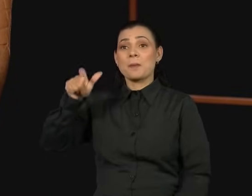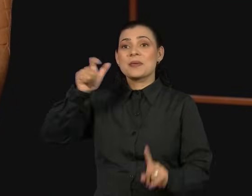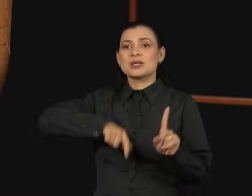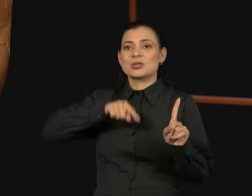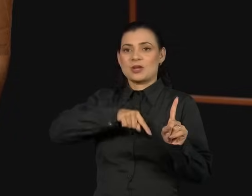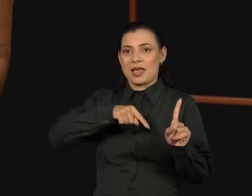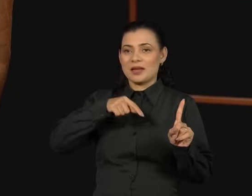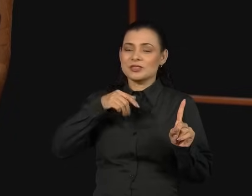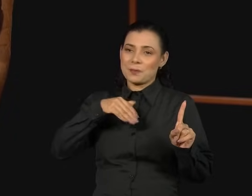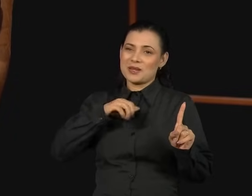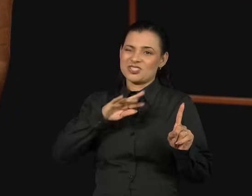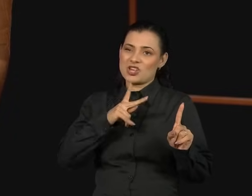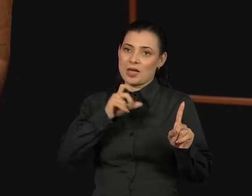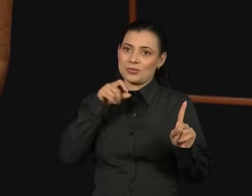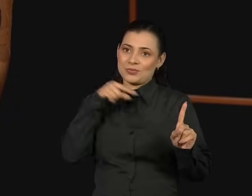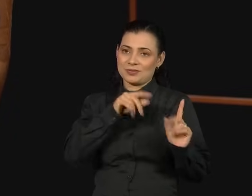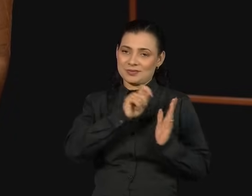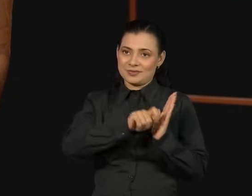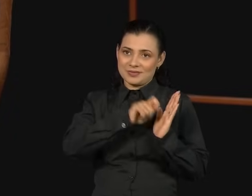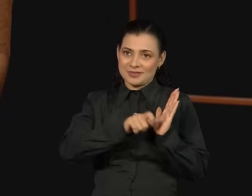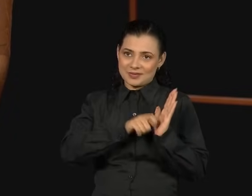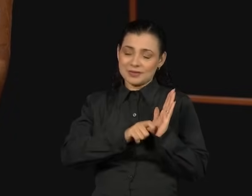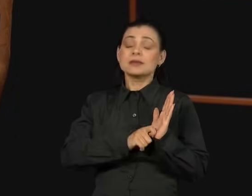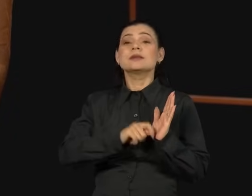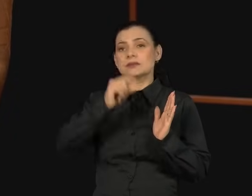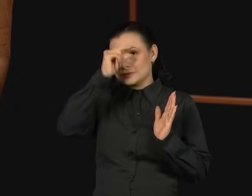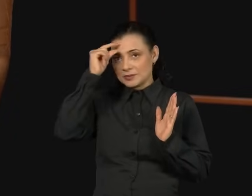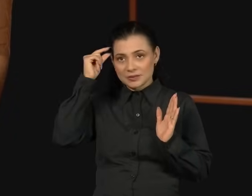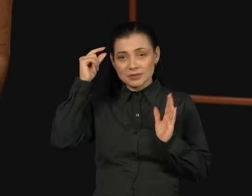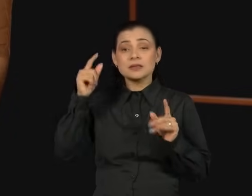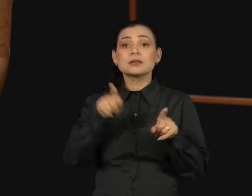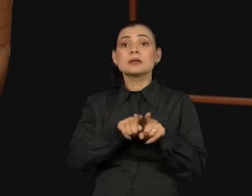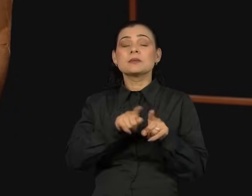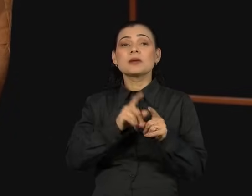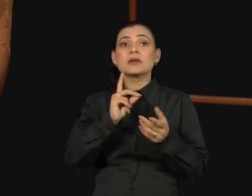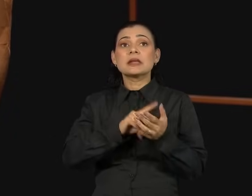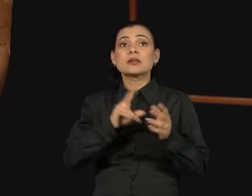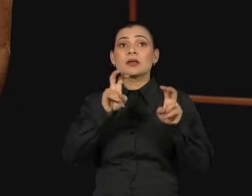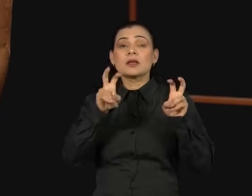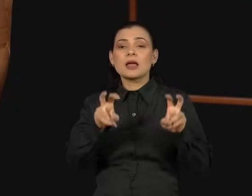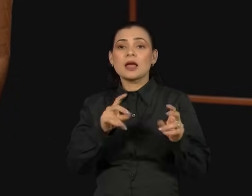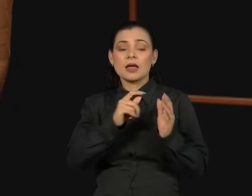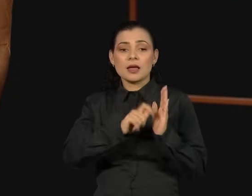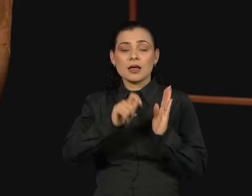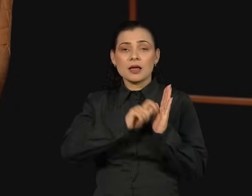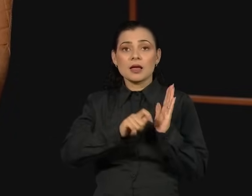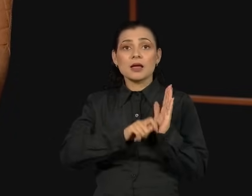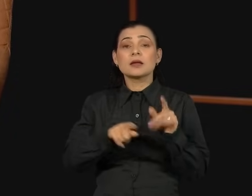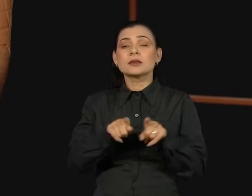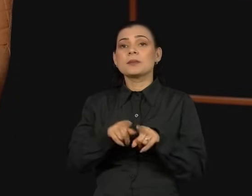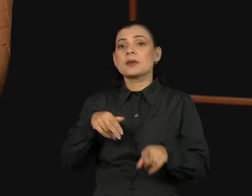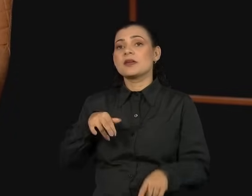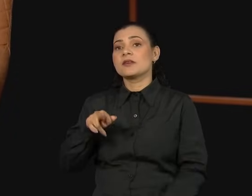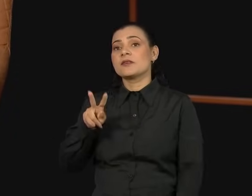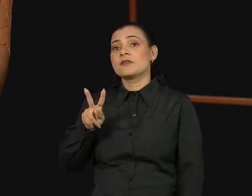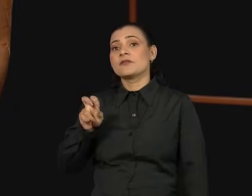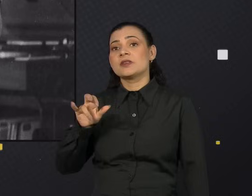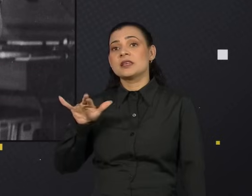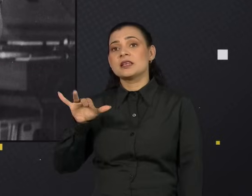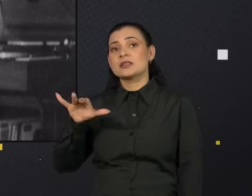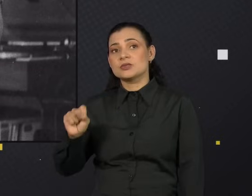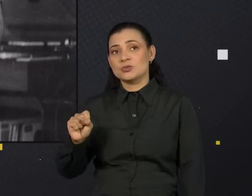do Machado, né? Esse que vive esse dilema não resolvido. O Vinícius de Moraes, né? Ele